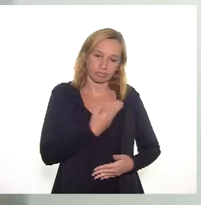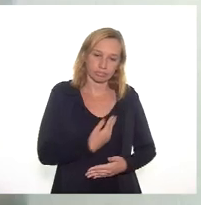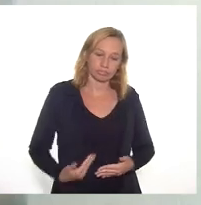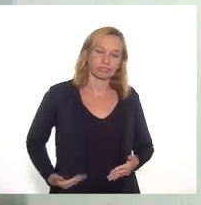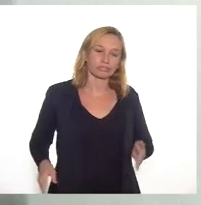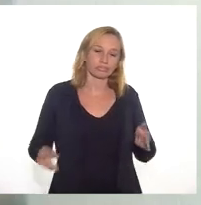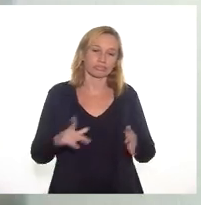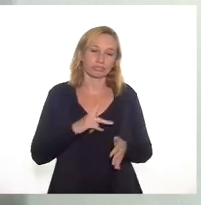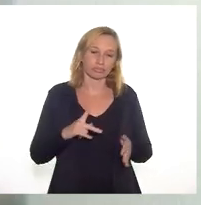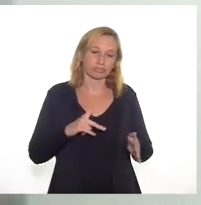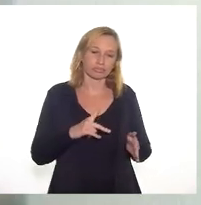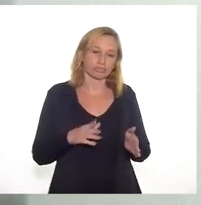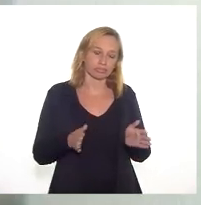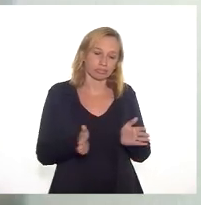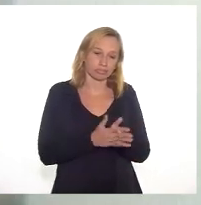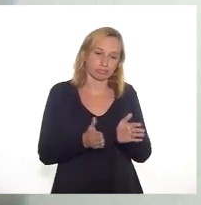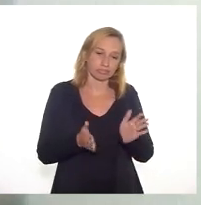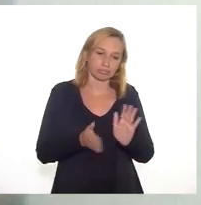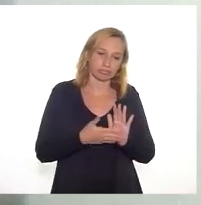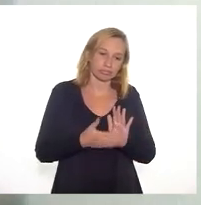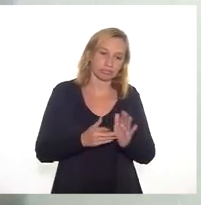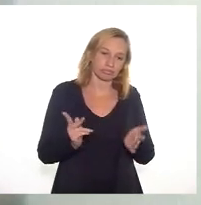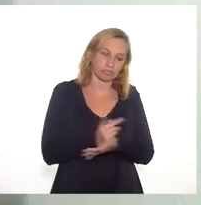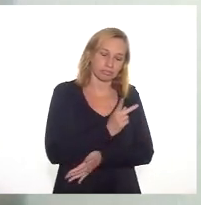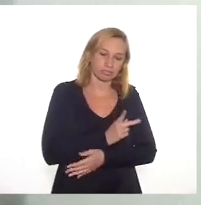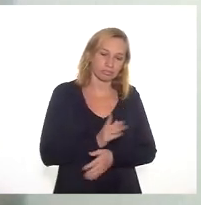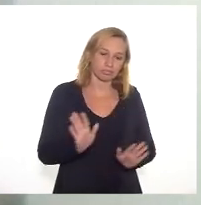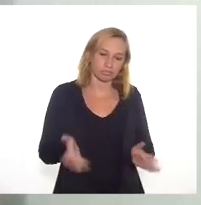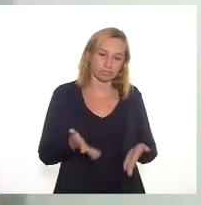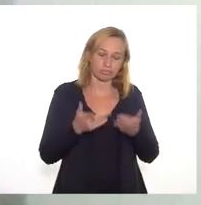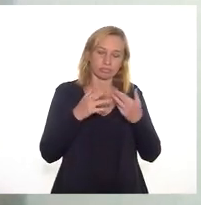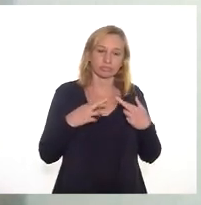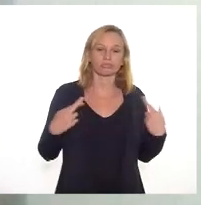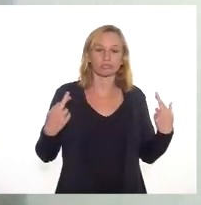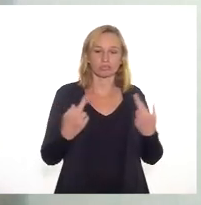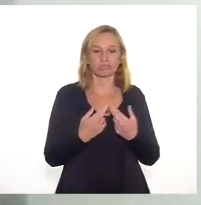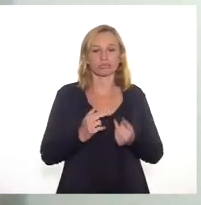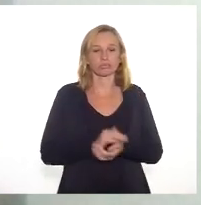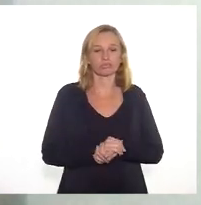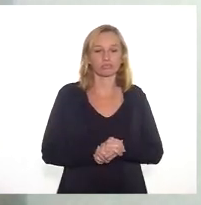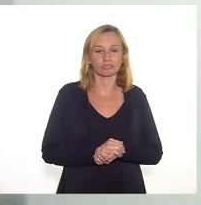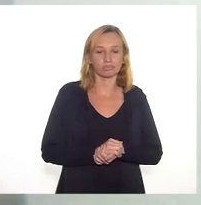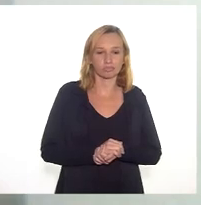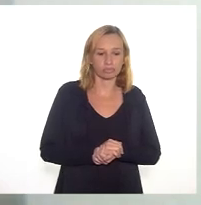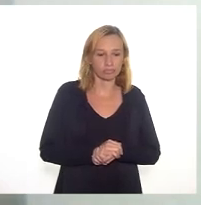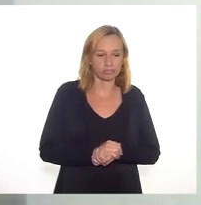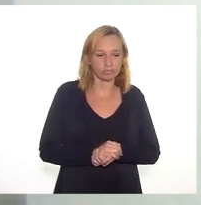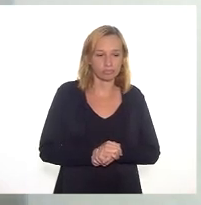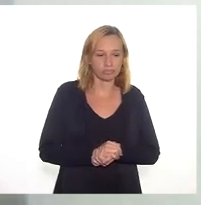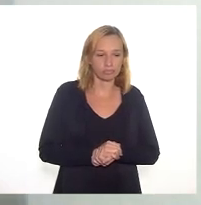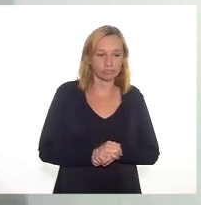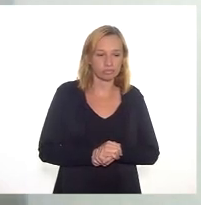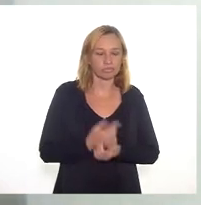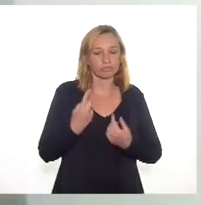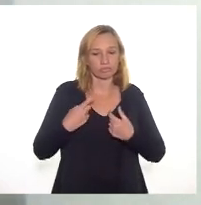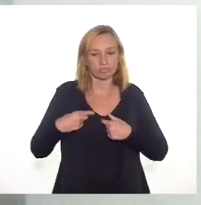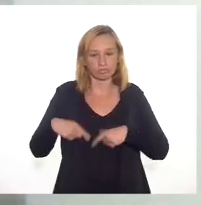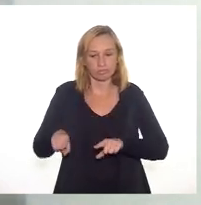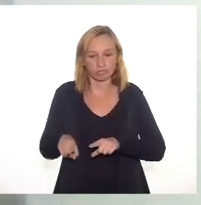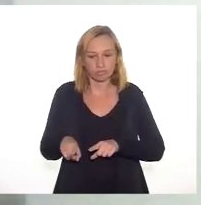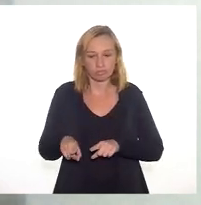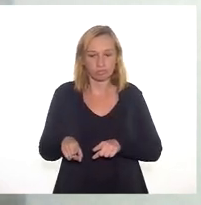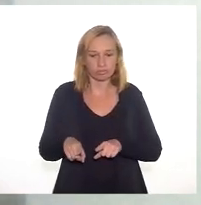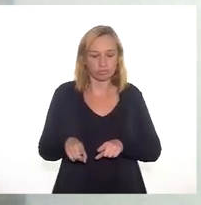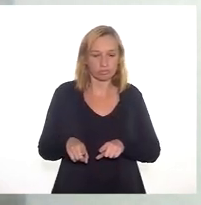e aquela audiência pública ela tinha sido motivada, mais uma vez, por casos de racismo religioso, de